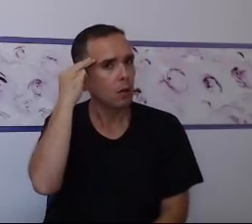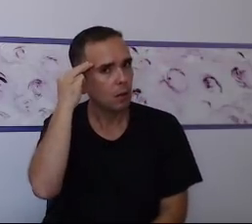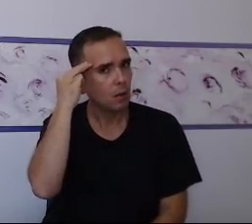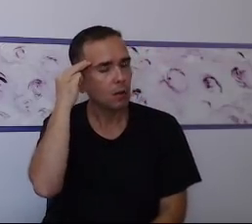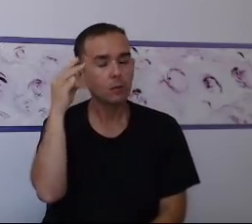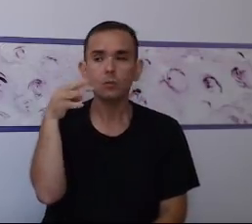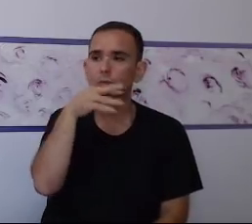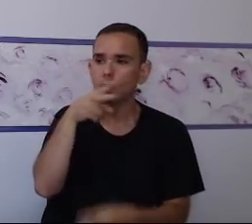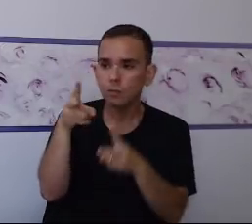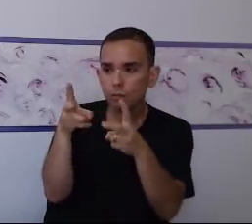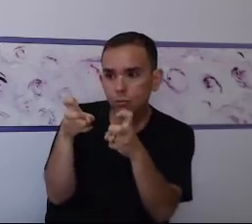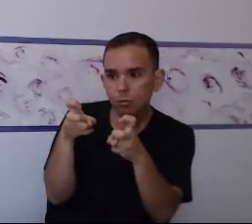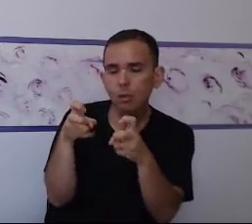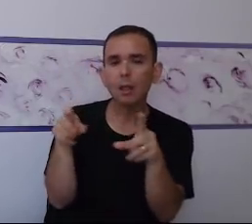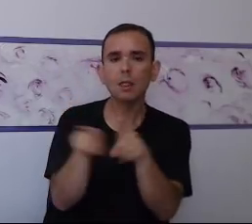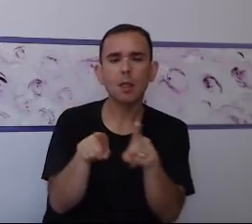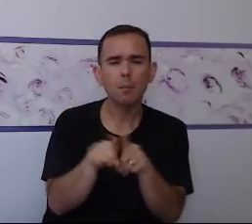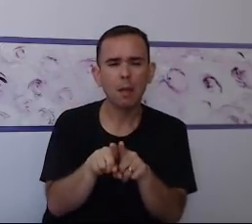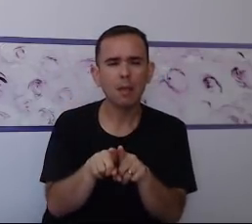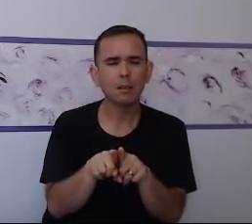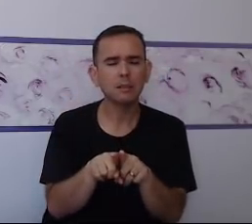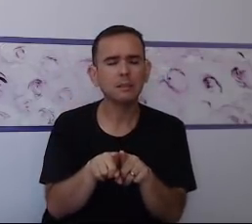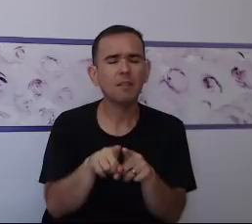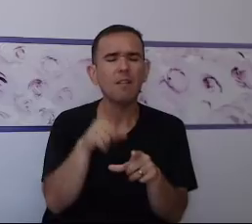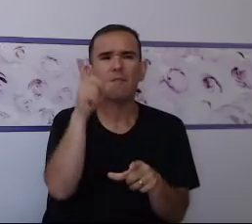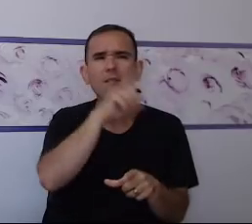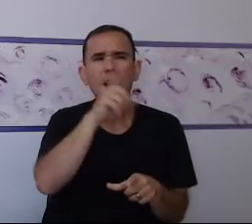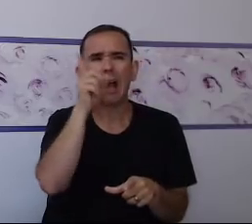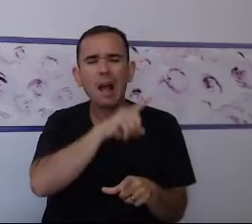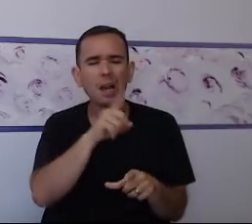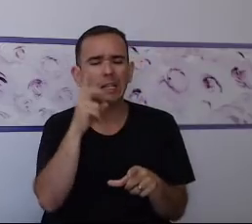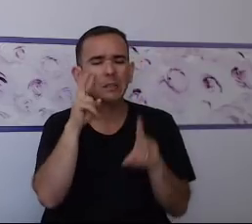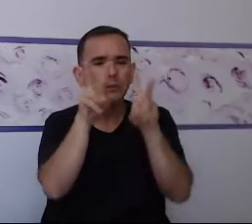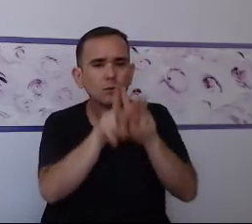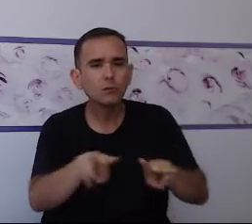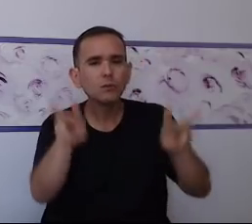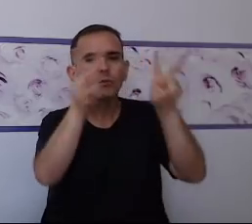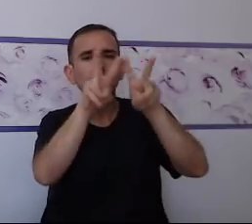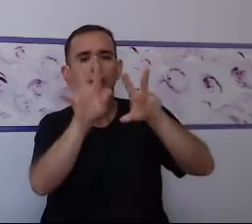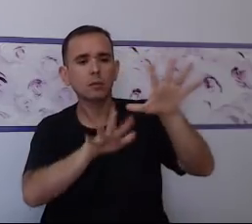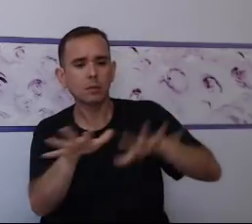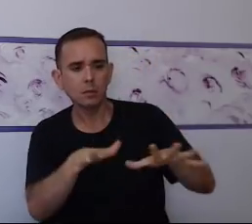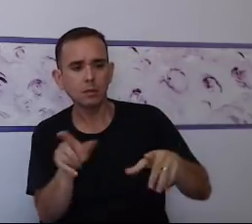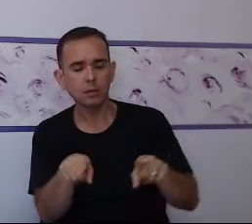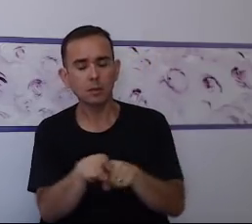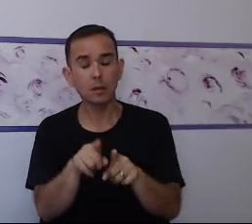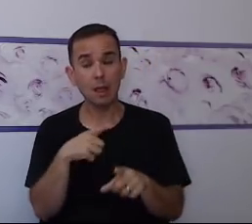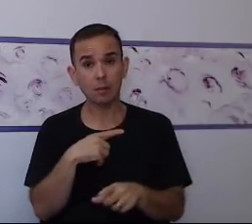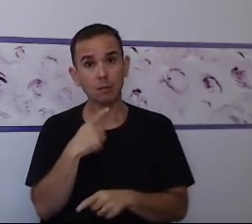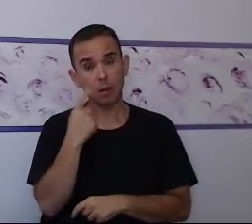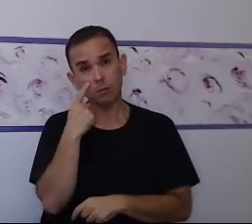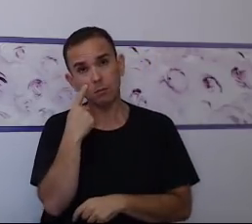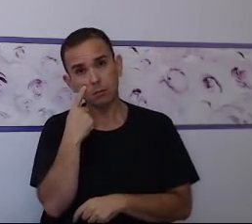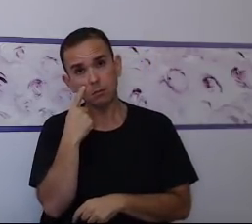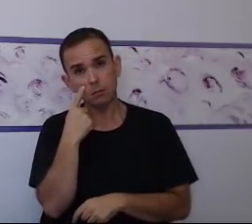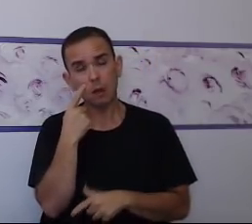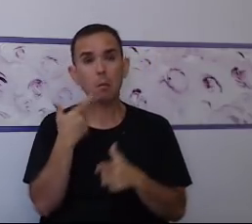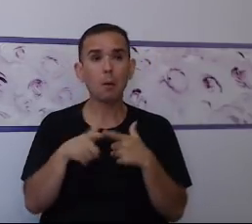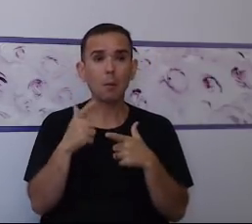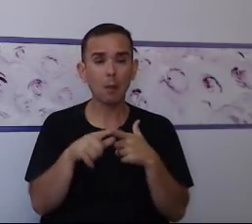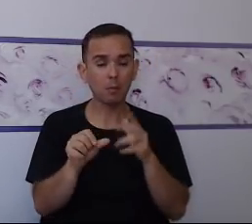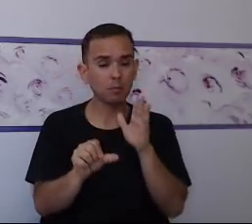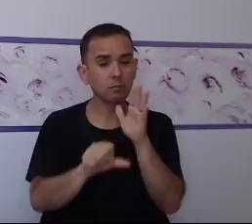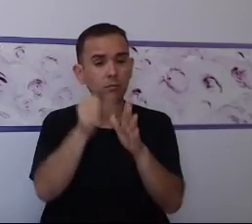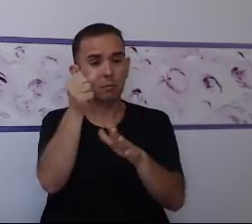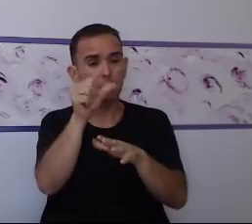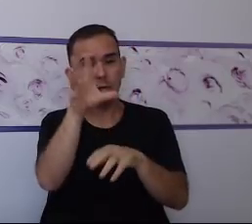da percepção e falhas perceptivas e motoras. Então, vamos supor, eu tenho um distúrbio primário de aprendizagem nesse aluno